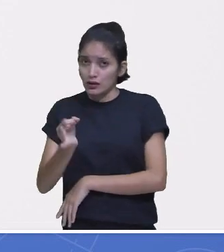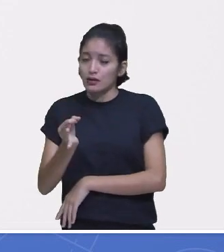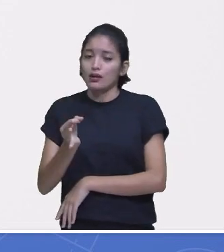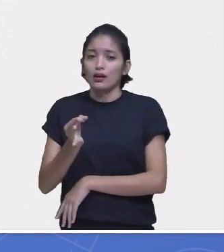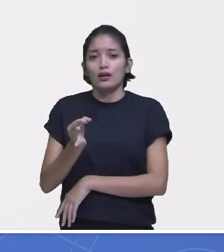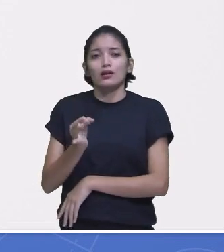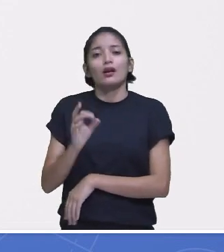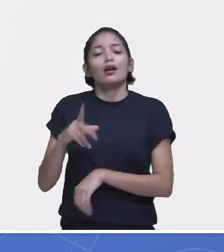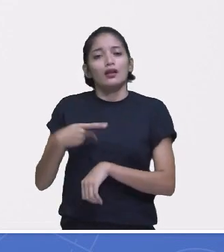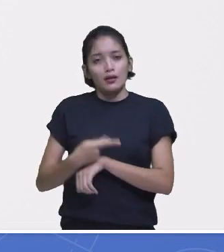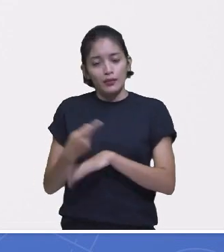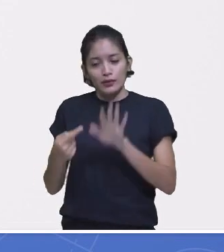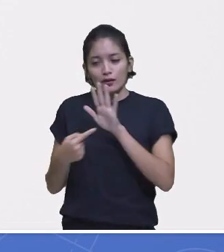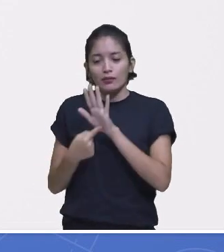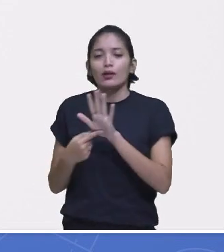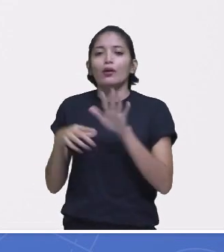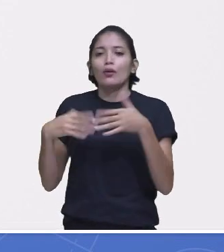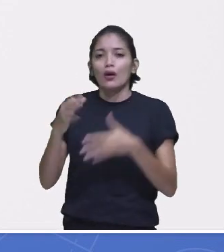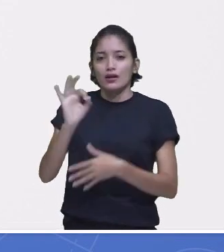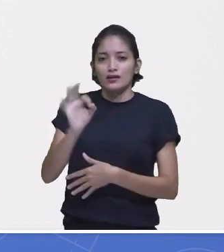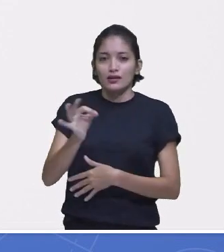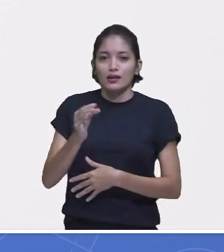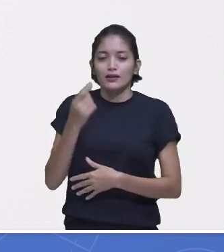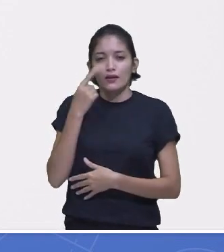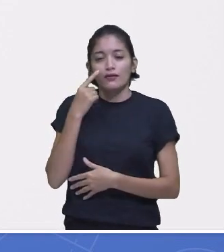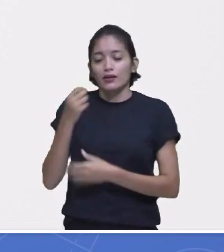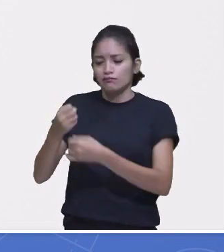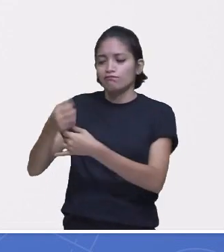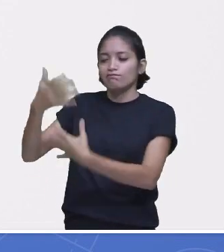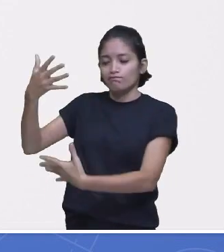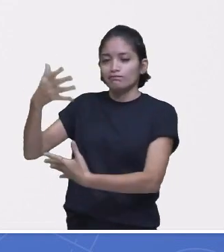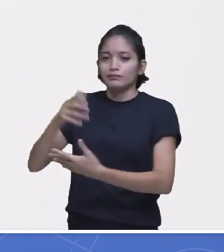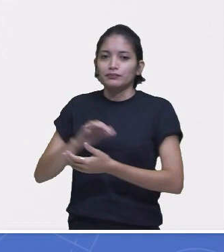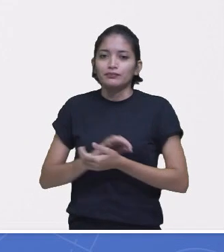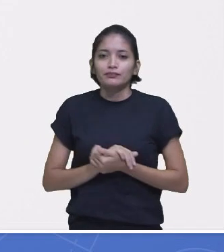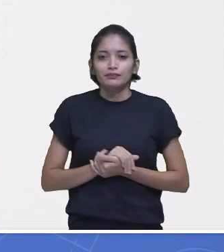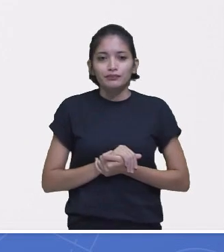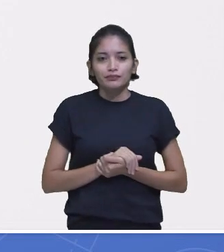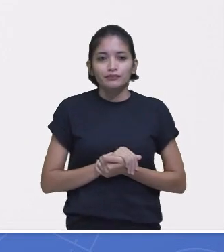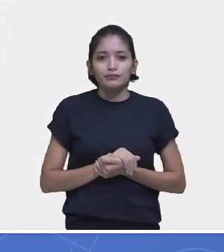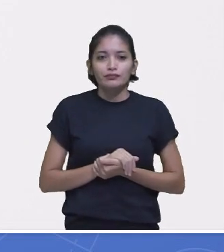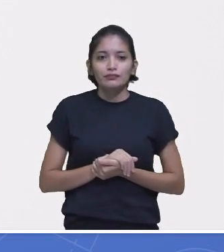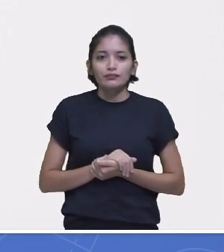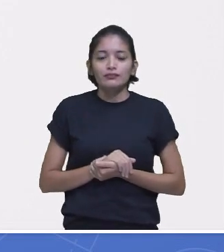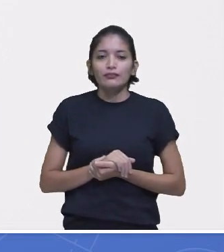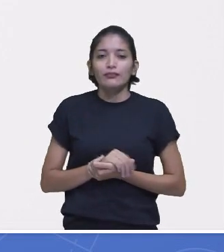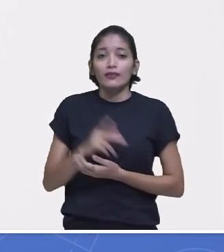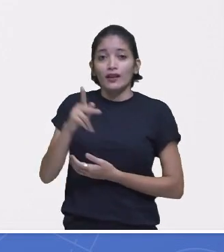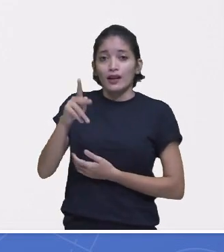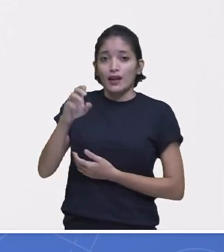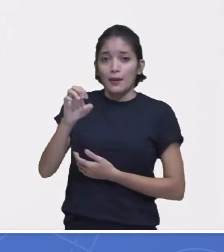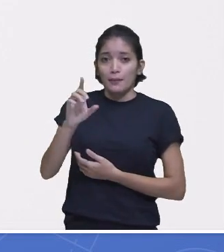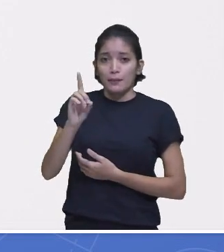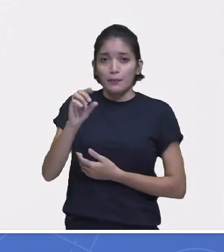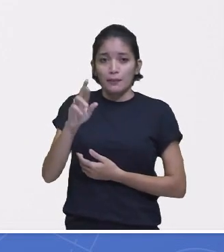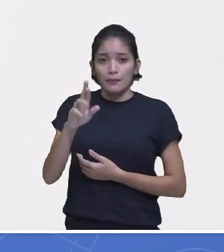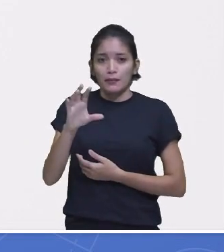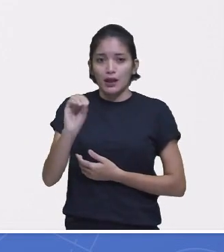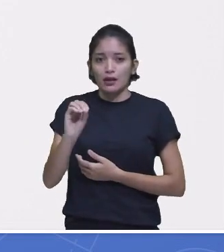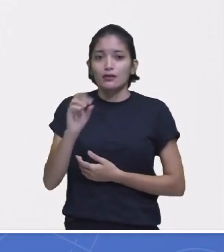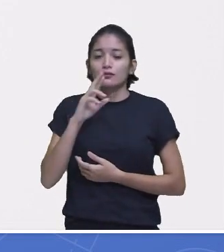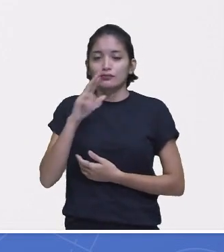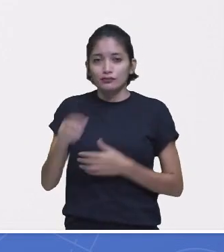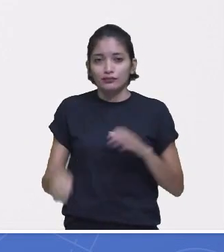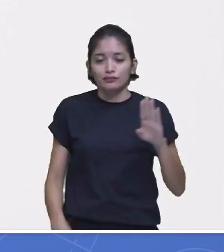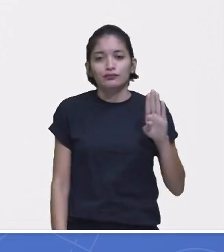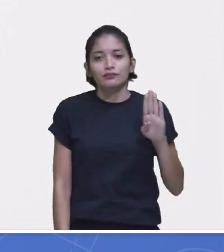e apresente a alternativa correta. Vamos lá, o chat, então? Alguma pessoa aí participando? Sim, claro, o